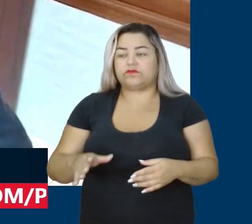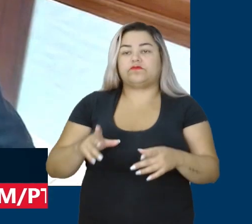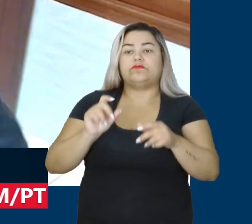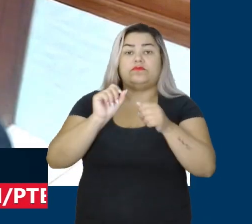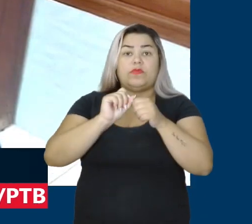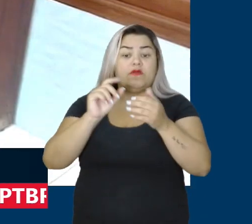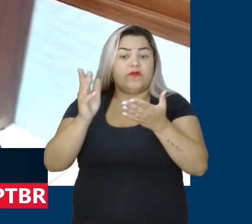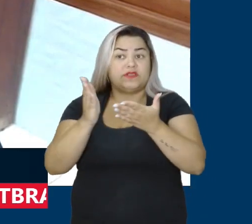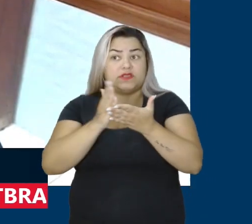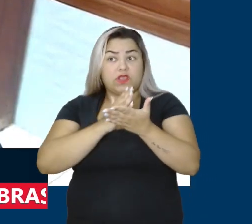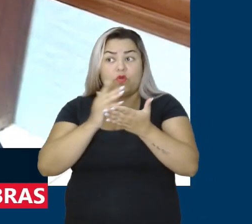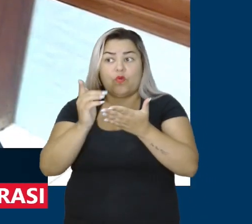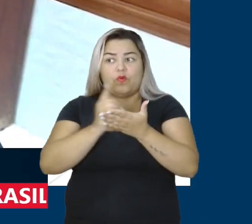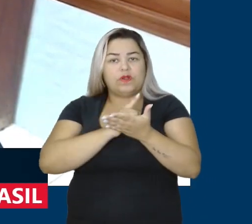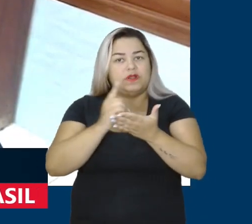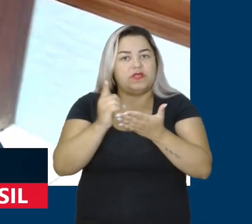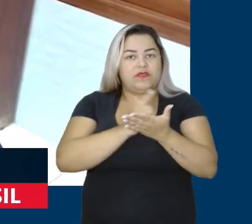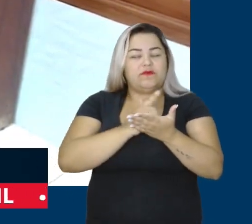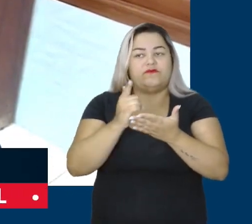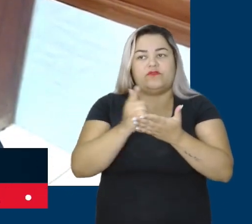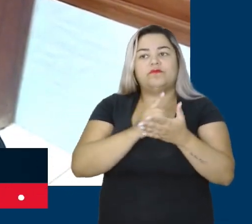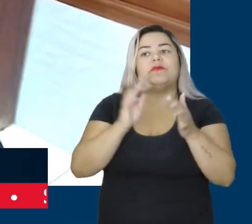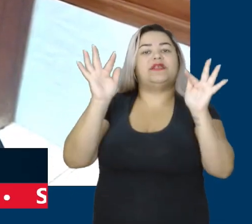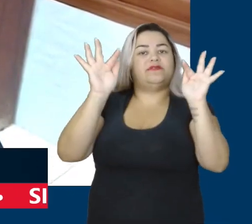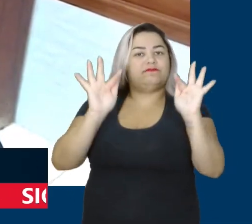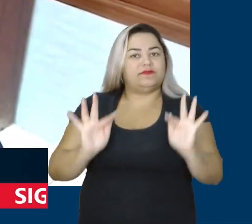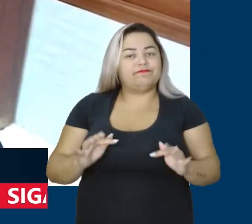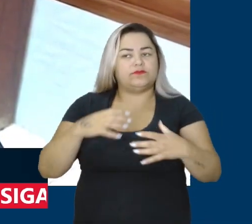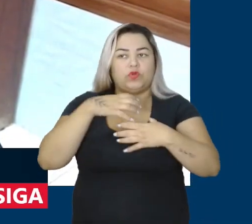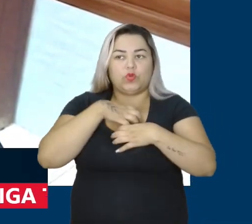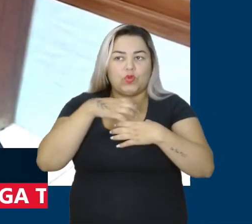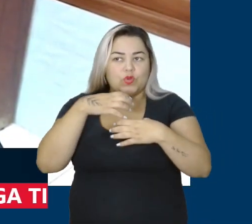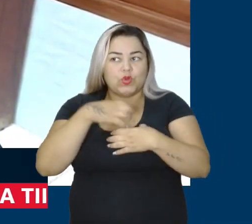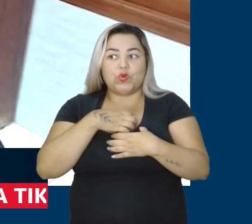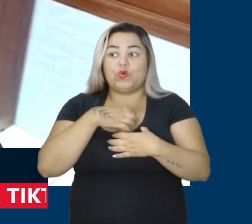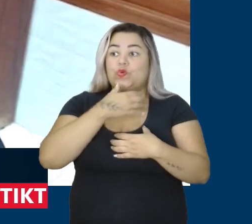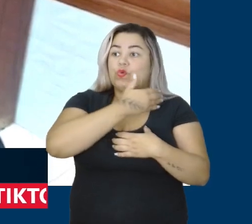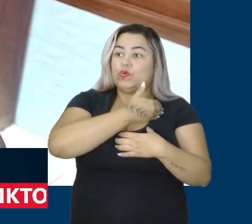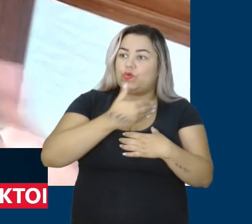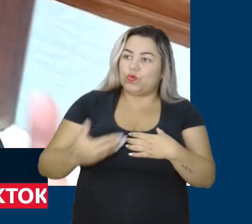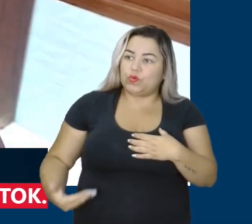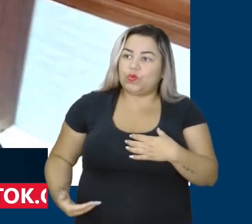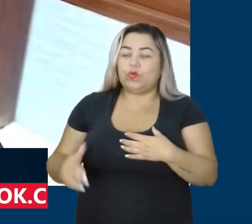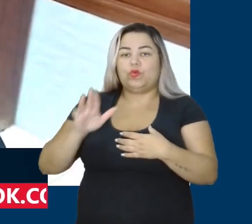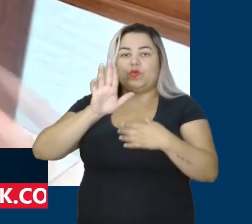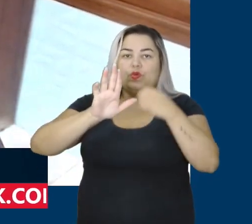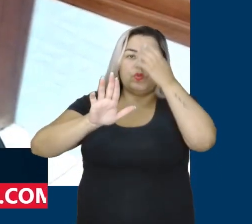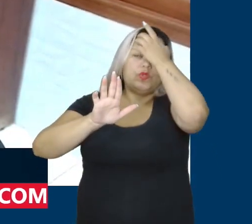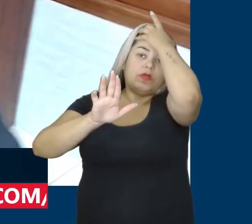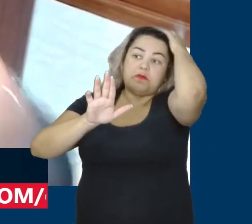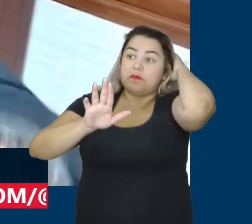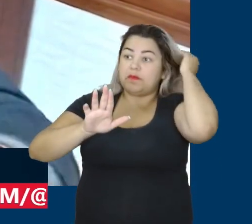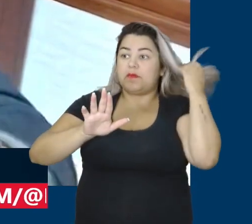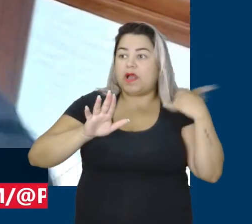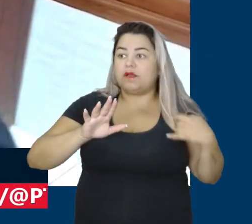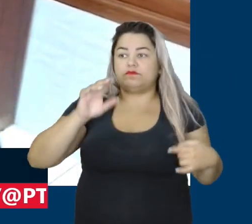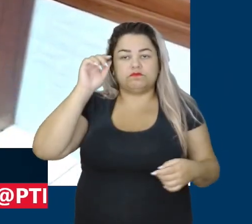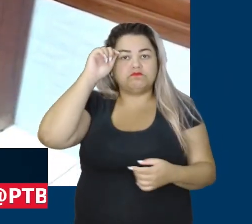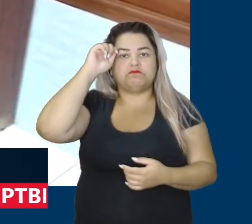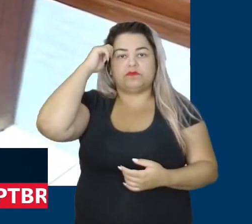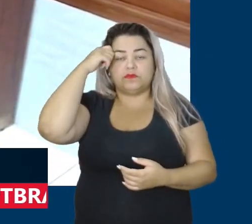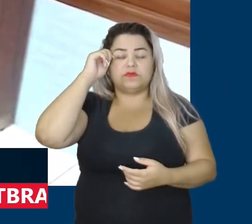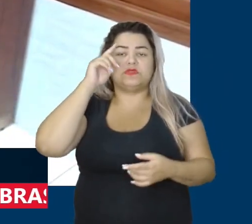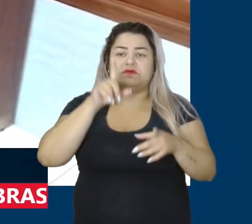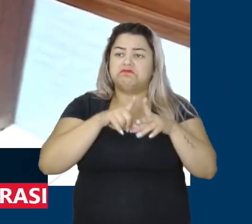um livro, né? Mas, felizmente, hoje, com o governo Lula, cada vez mais negros e negras estão assumindo,